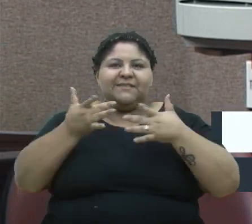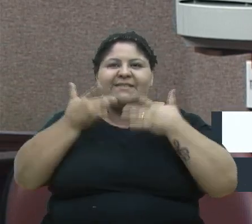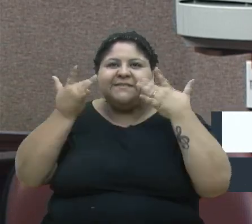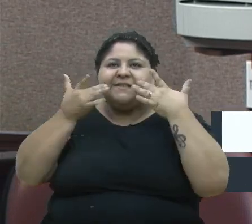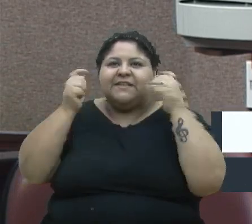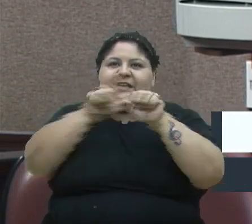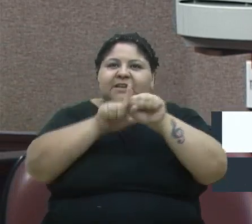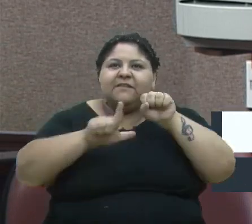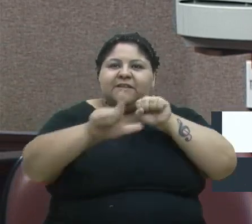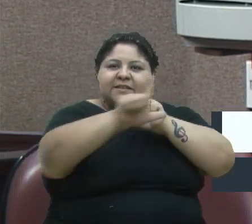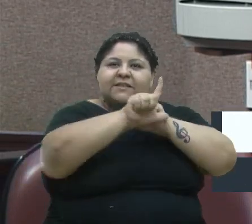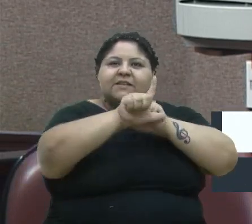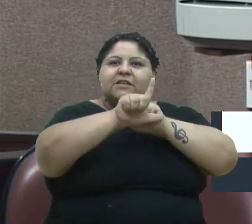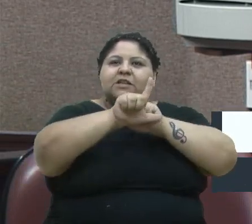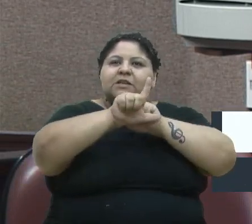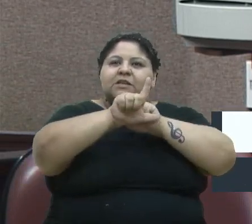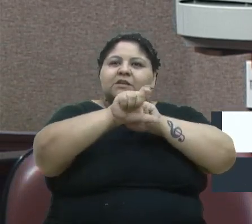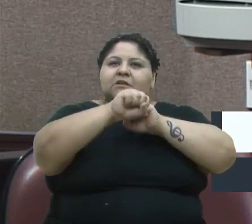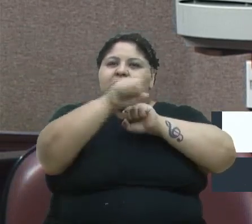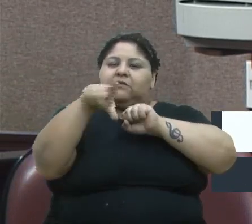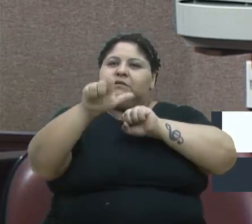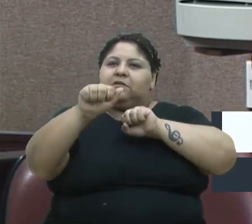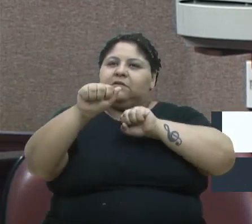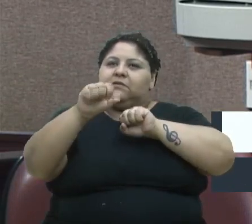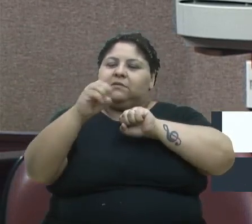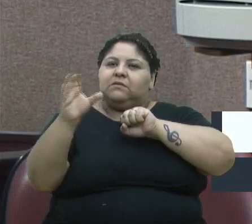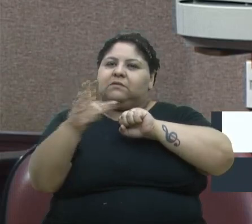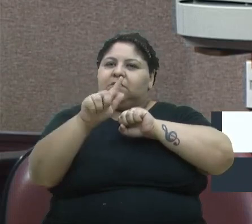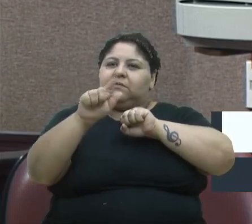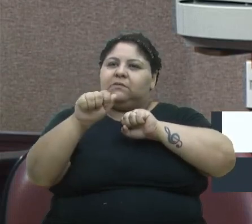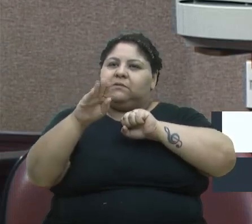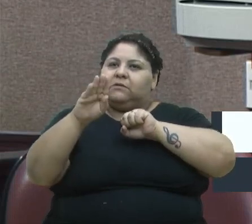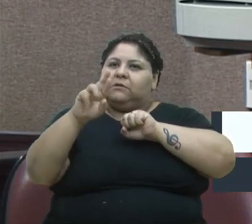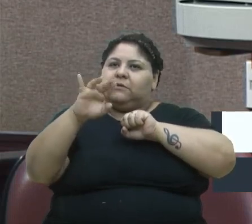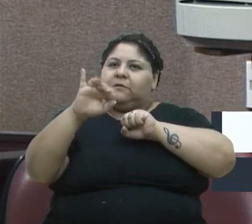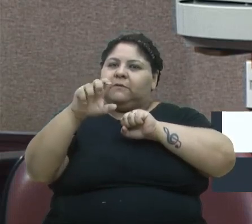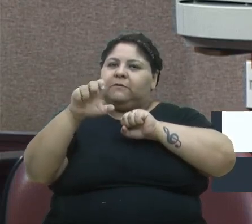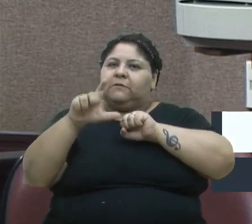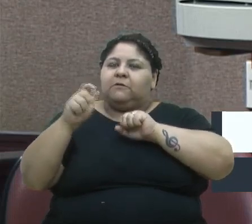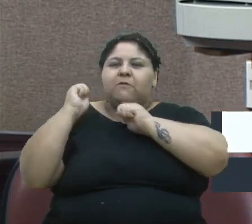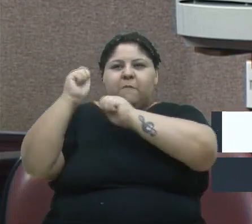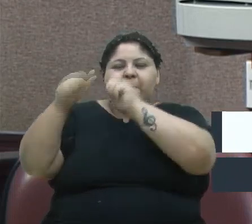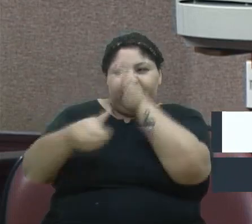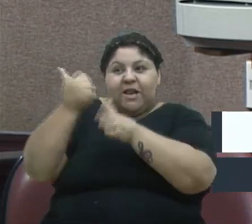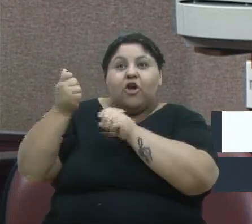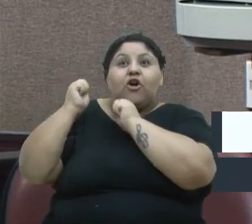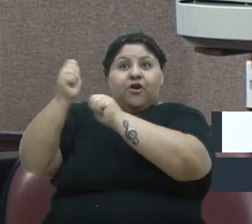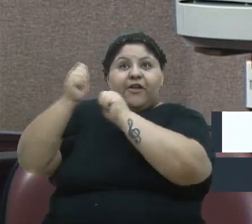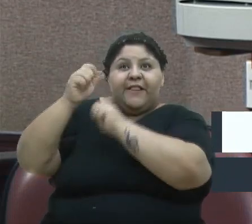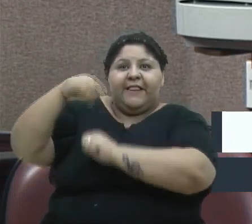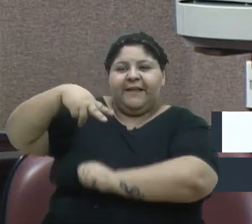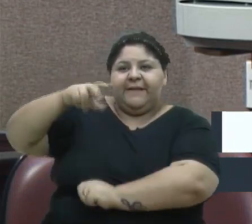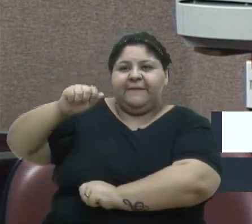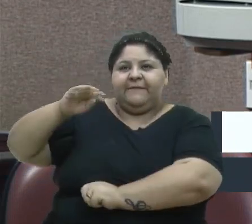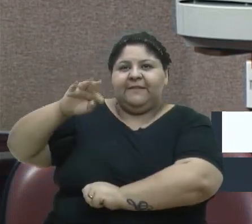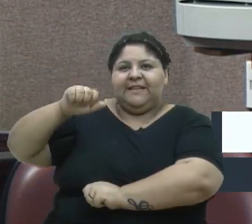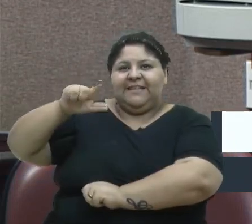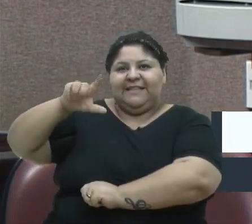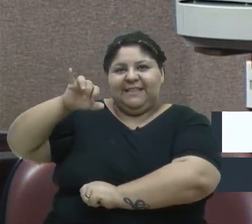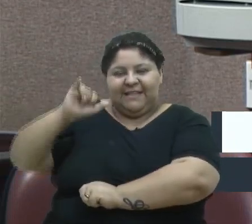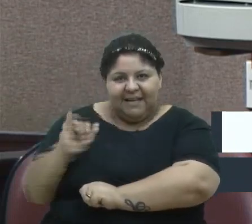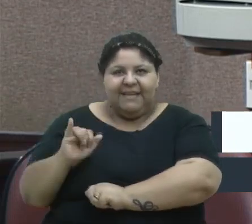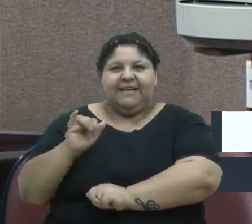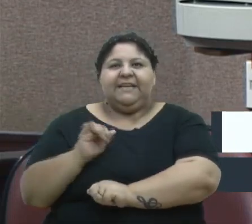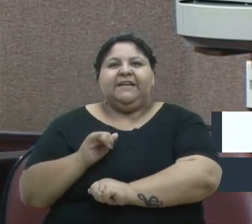Gabriel. Melhor torcida para a Natália Cailane de Freitas da Silva, representante do bairro Mariane.